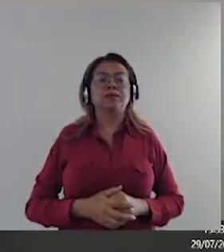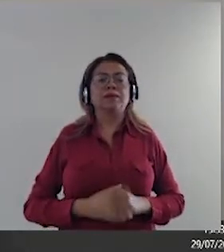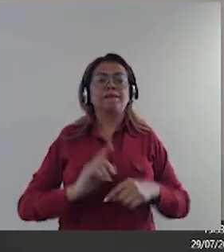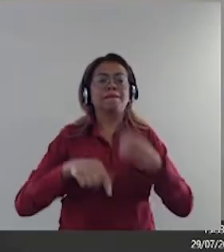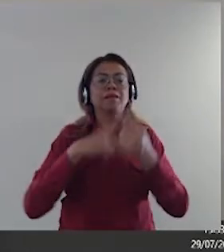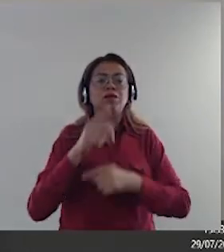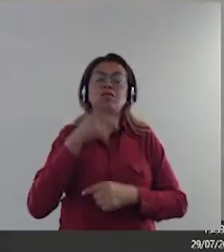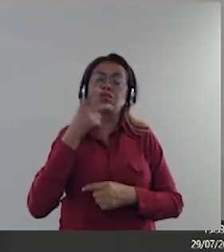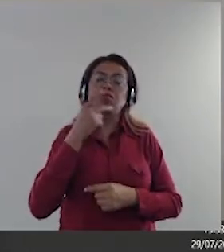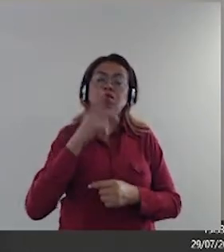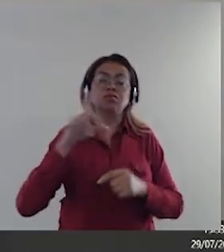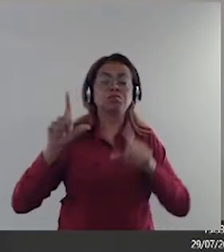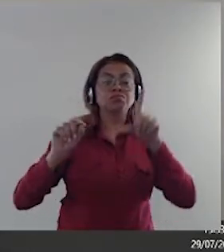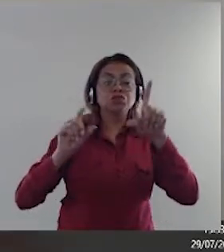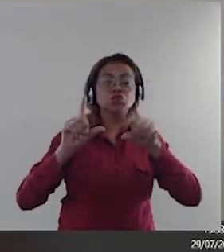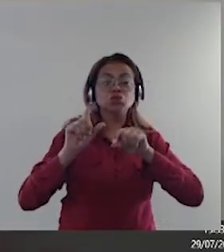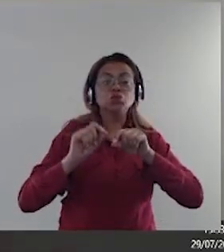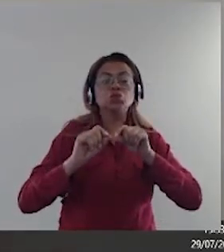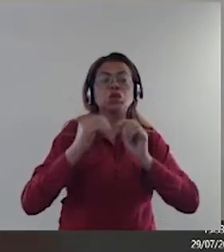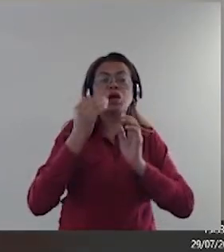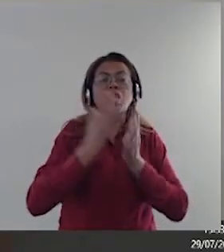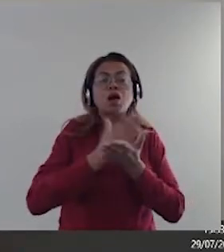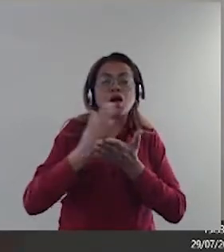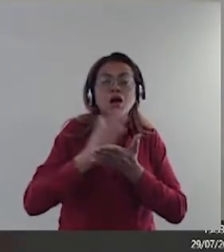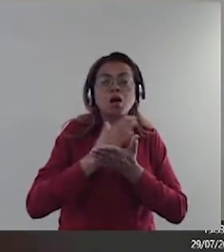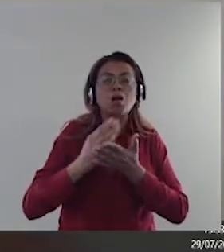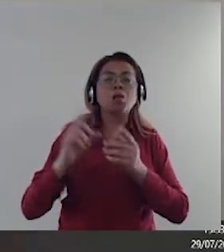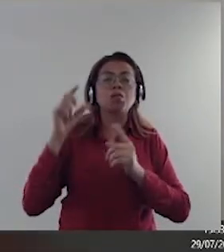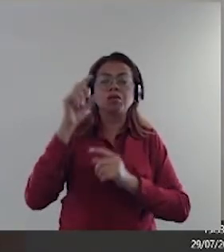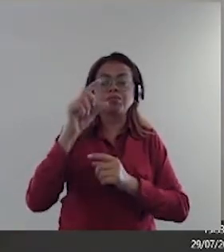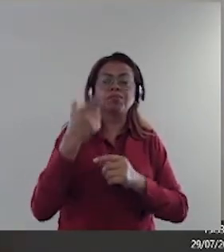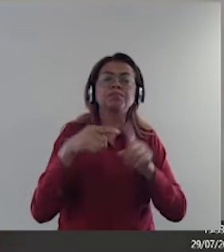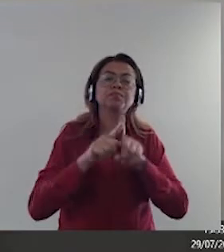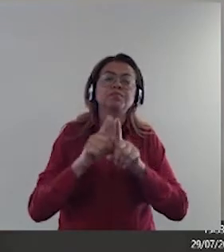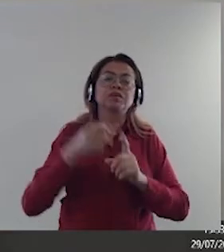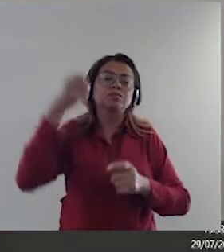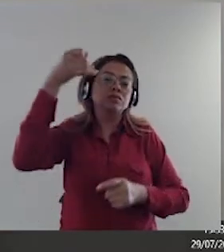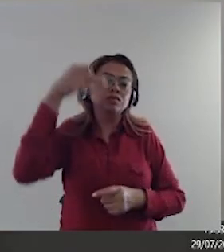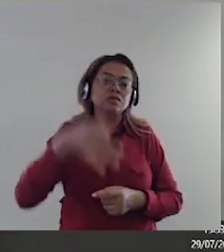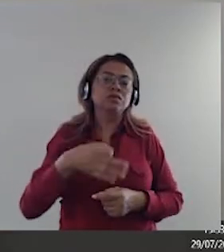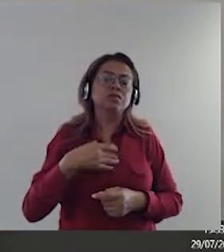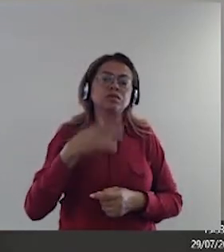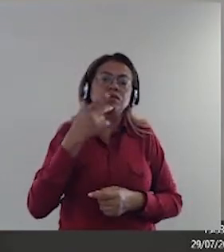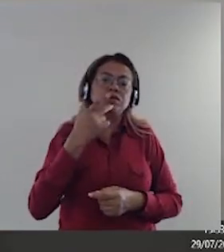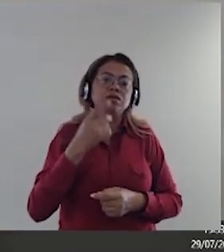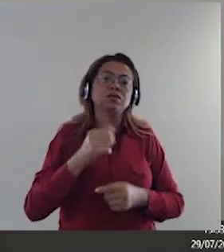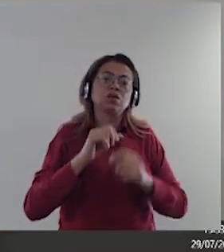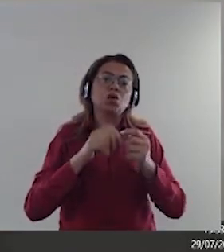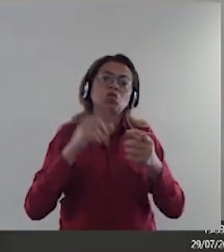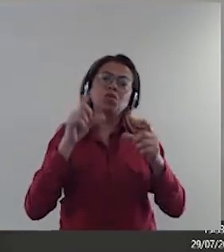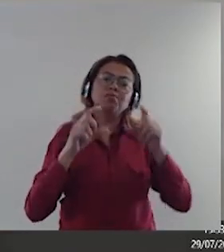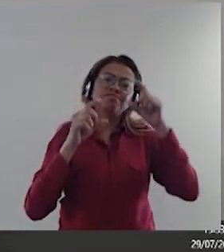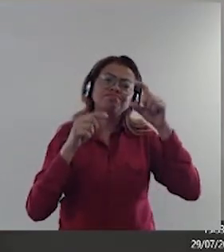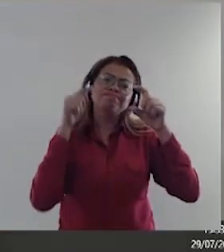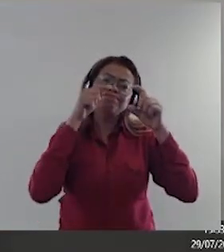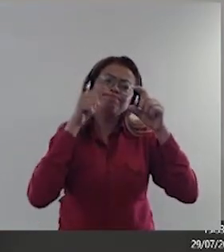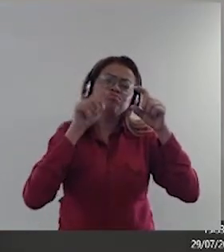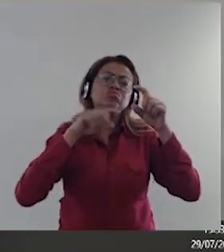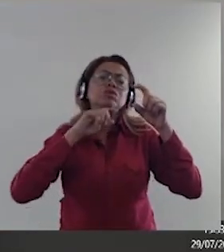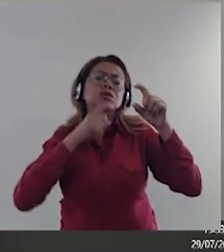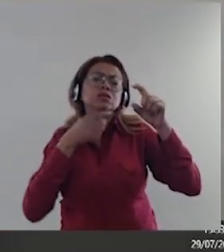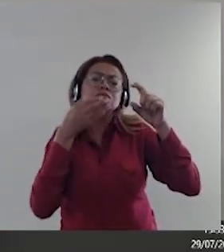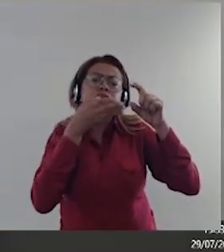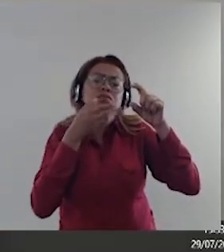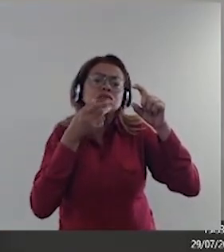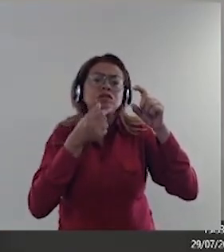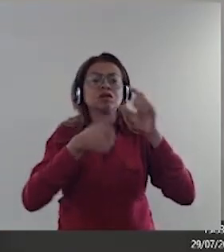fazer um recorte aqui que diz respeito a uma questão que a gente vem levantando desde o início da